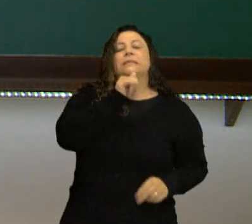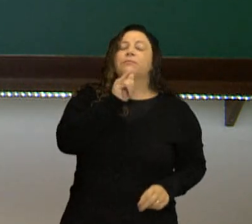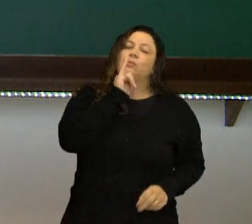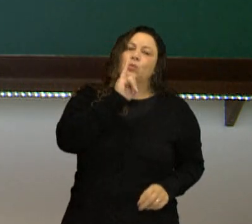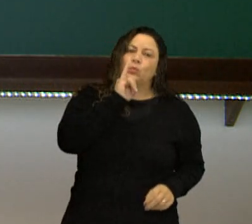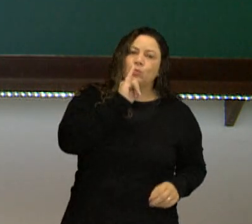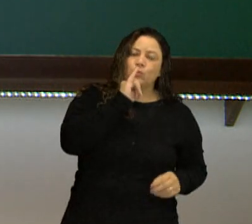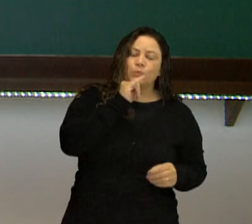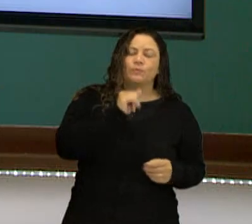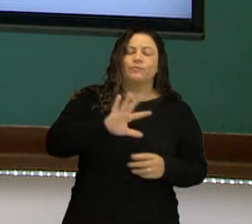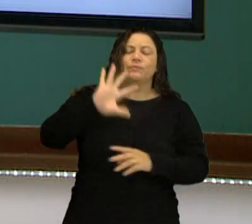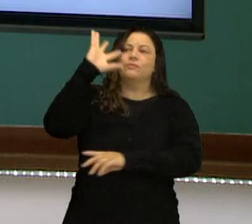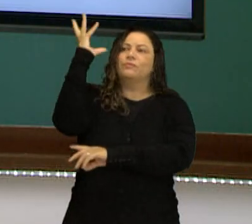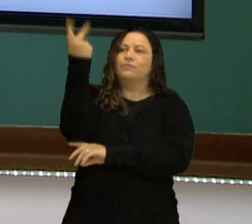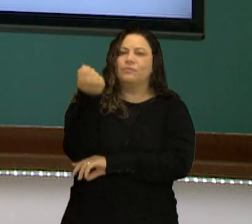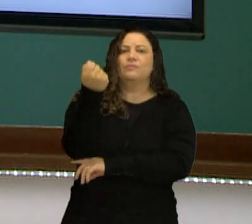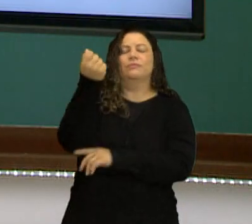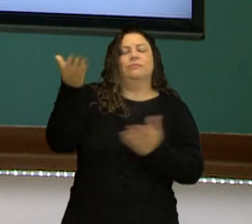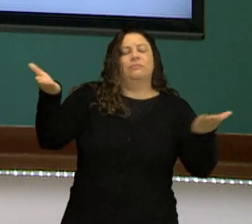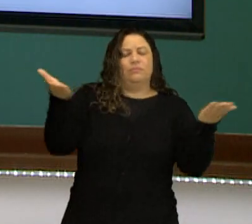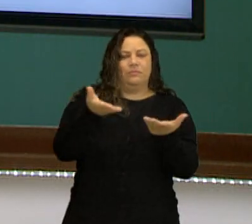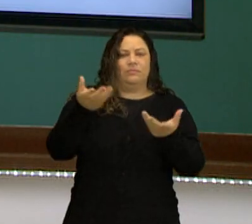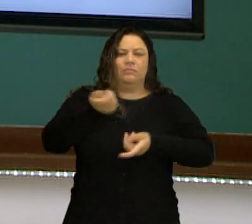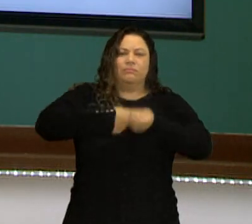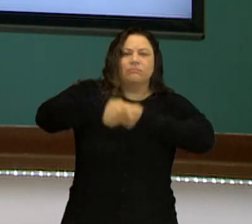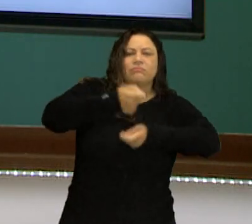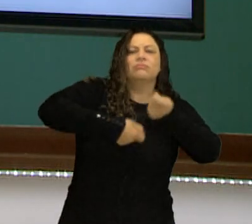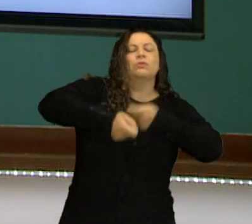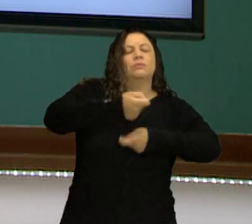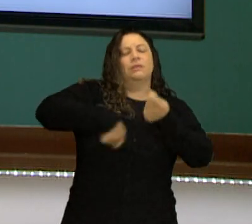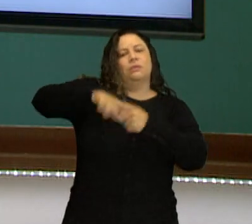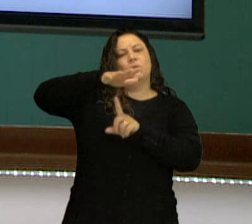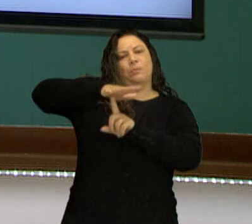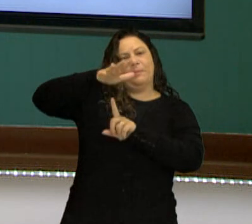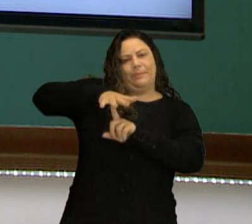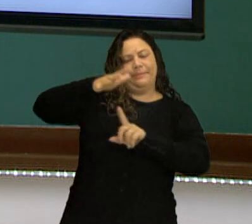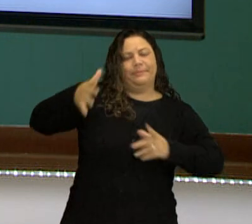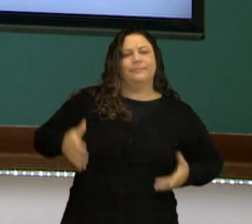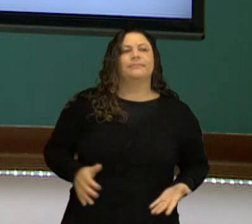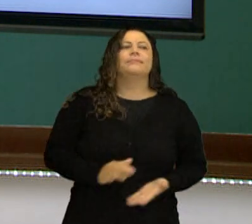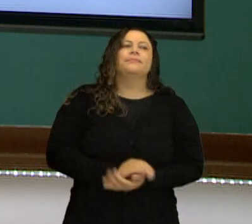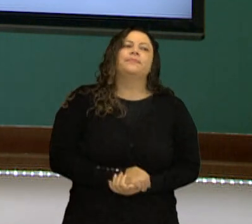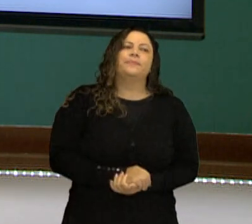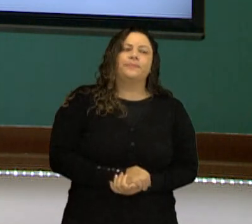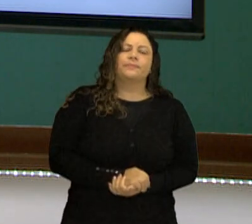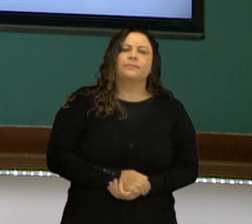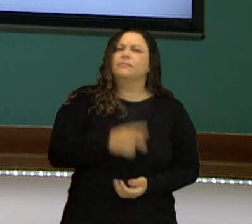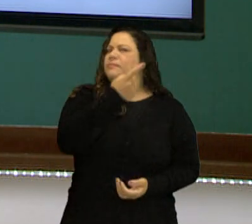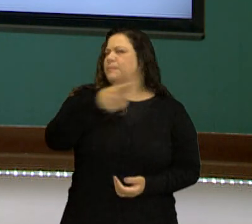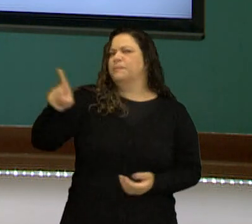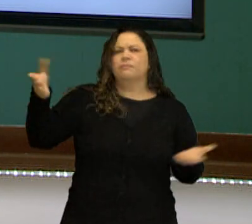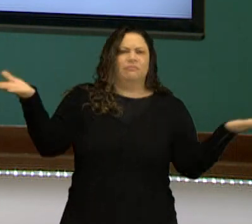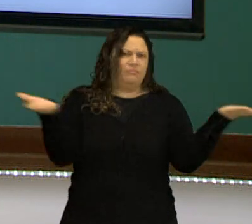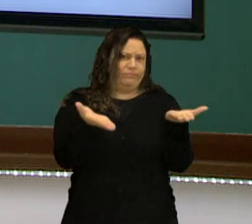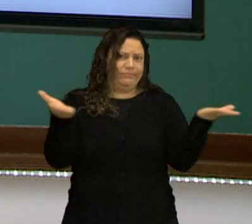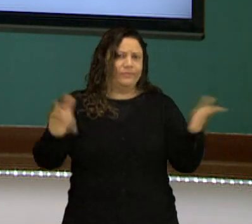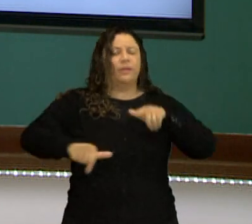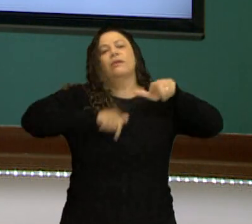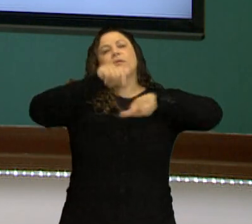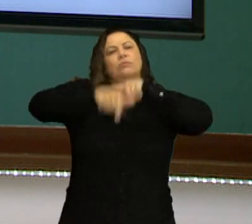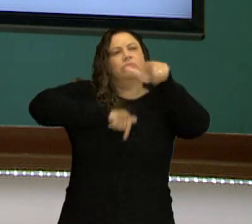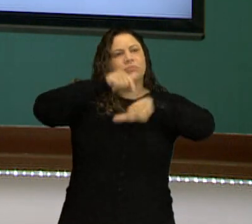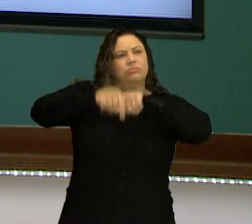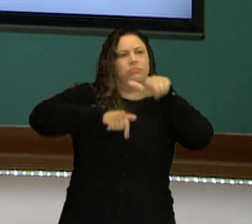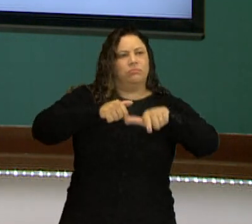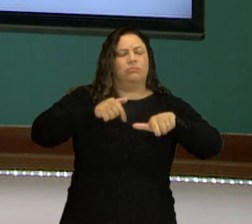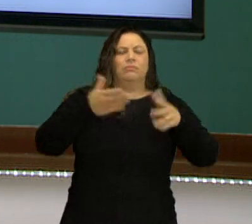a Associação Comercial do Paraná e essa Associação dos Comerciantes. Não é de hoje que os trabalhadores, sejam